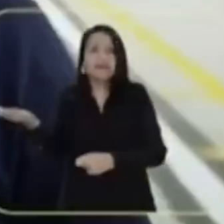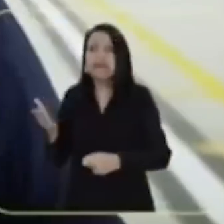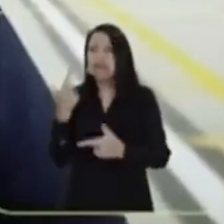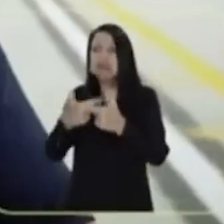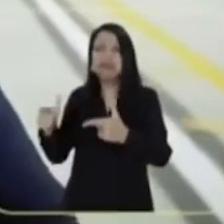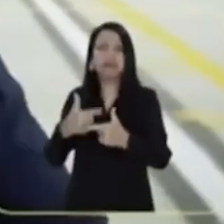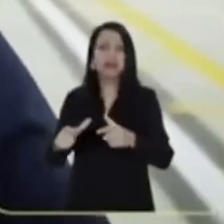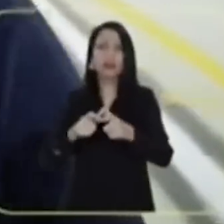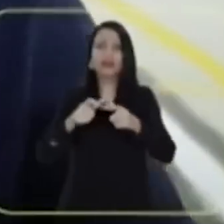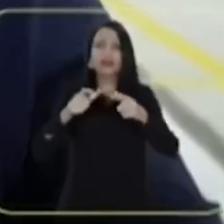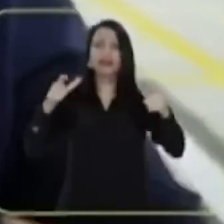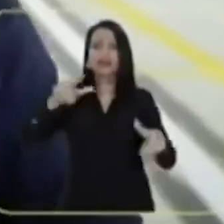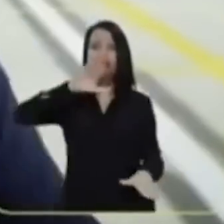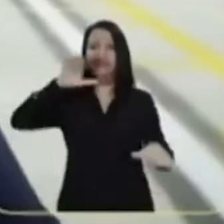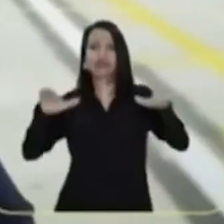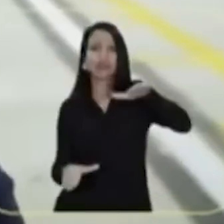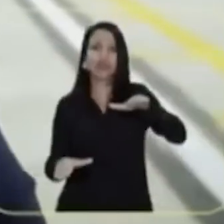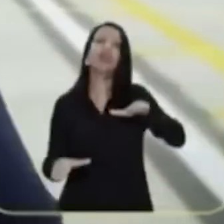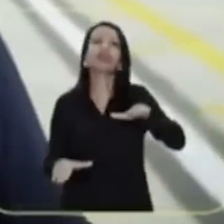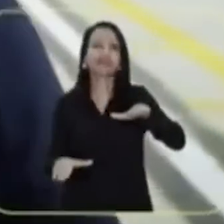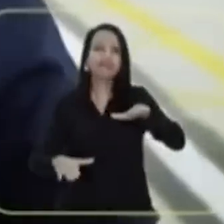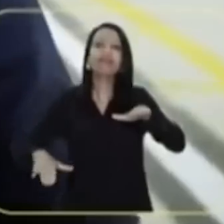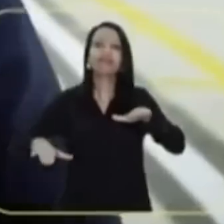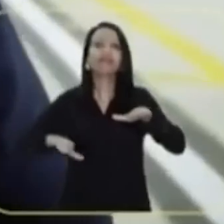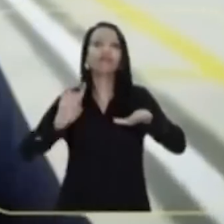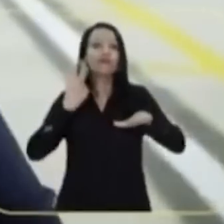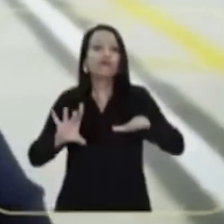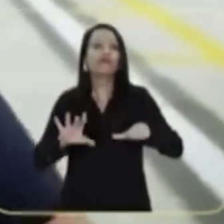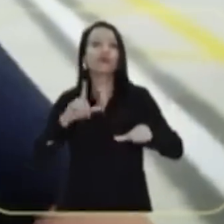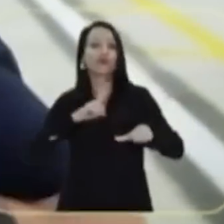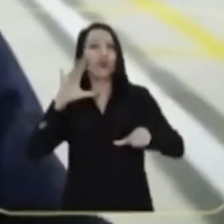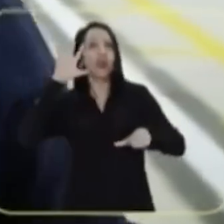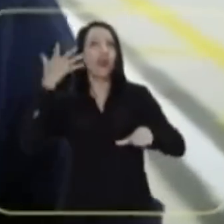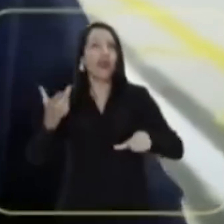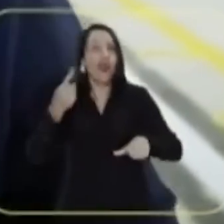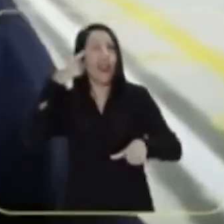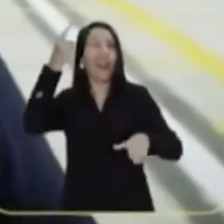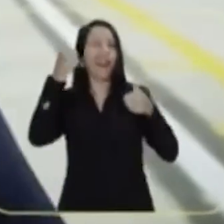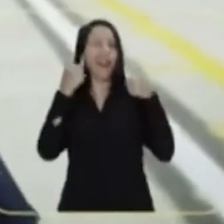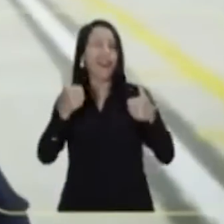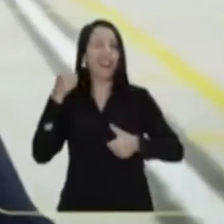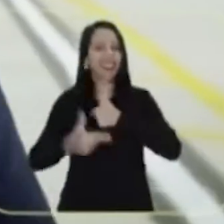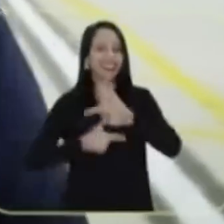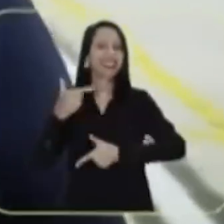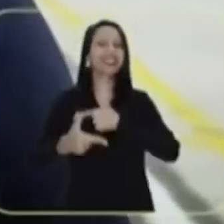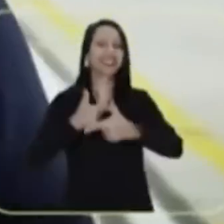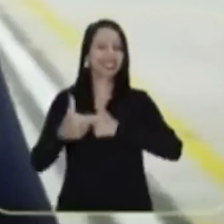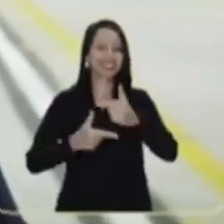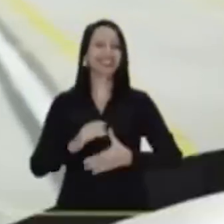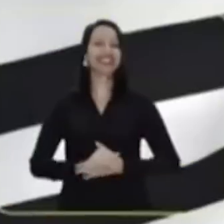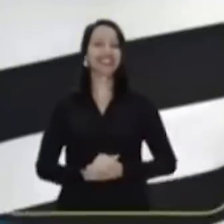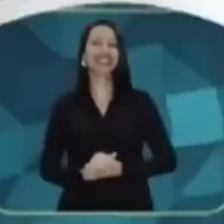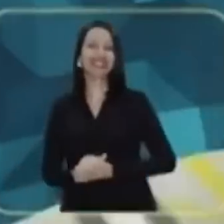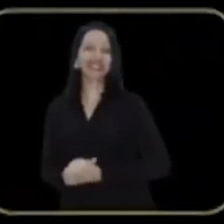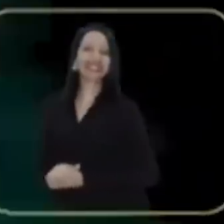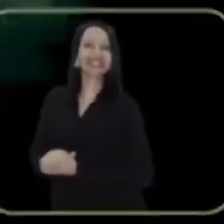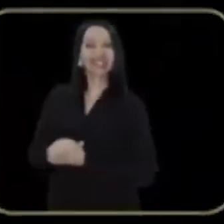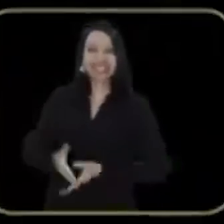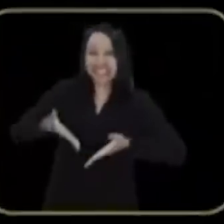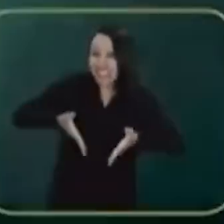tem muitos problemas e está cada vez mais desigual. E tudo isso só se resolve com boas ideias e muito trabalho.